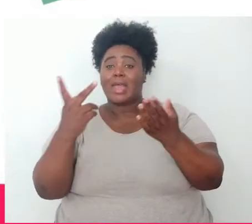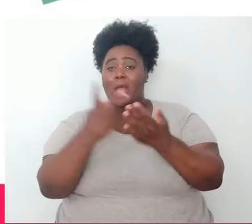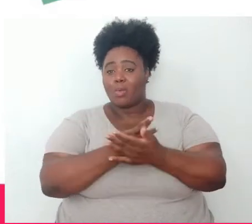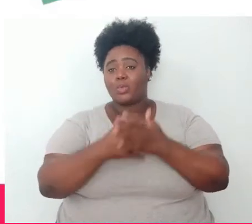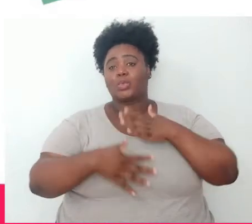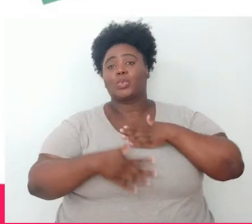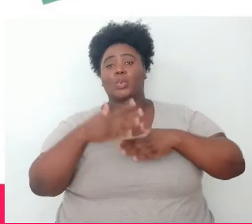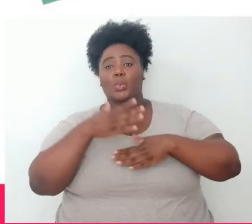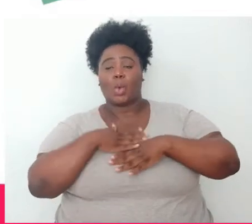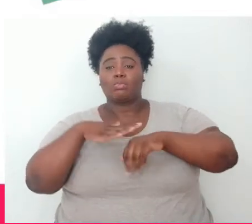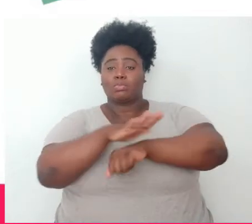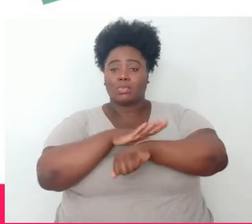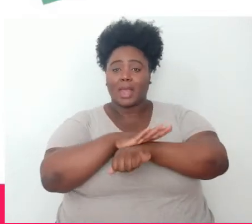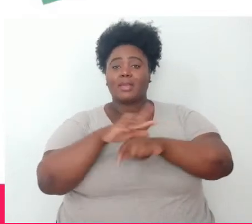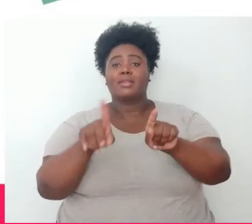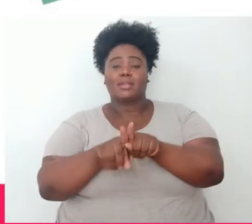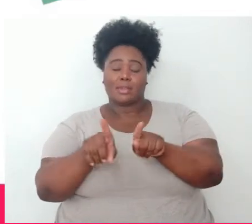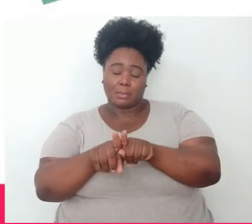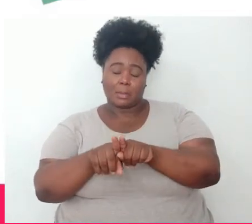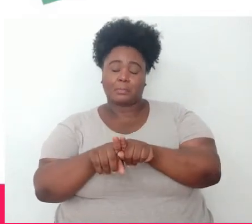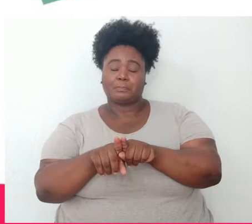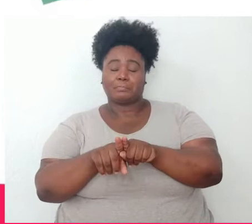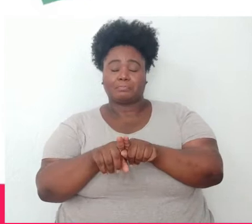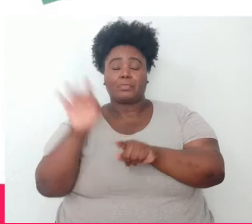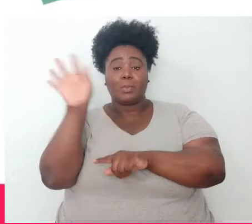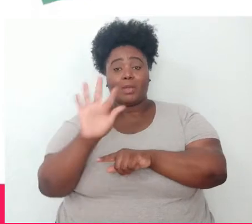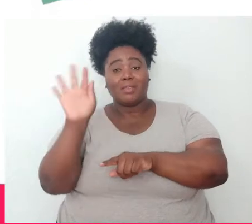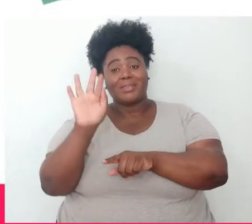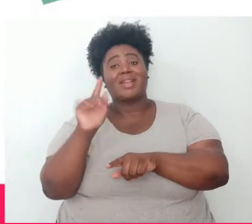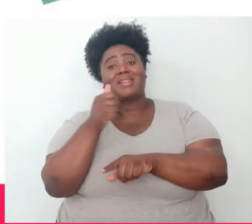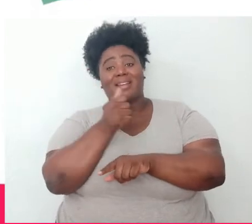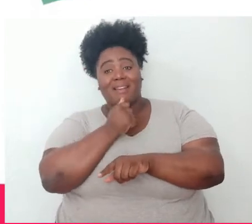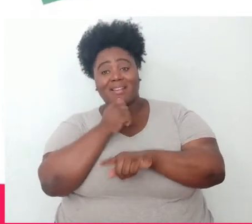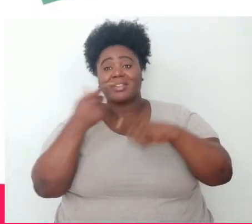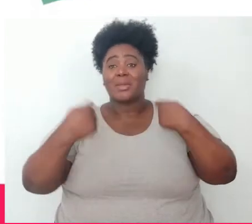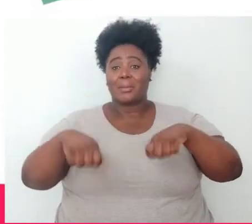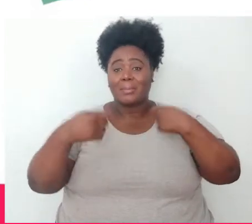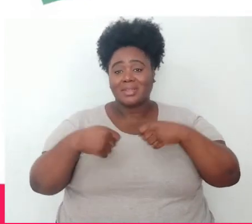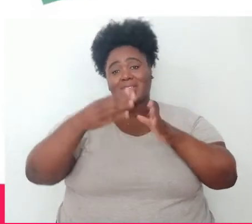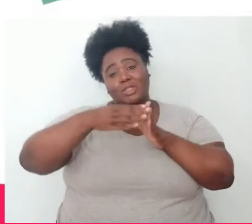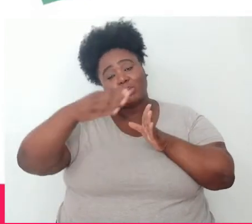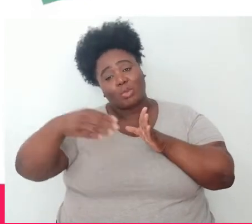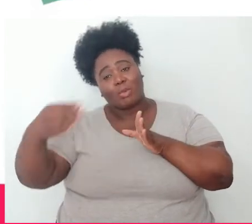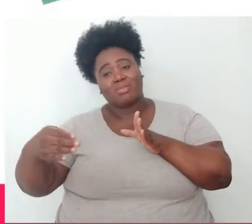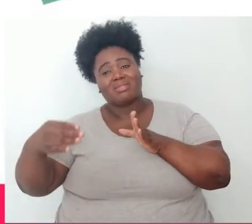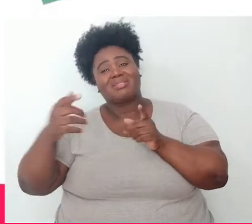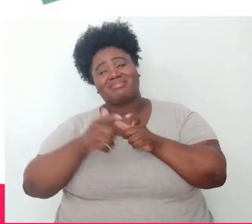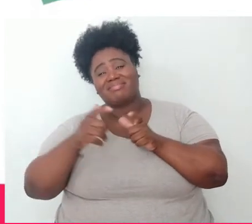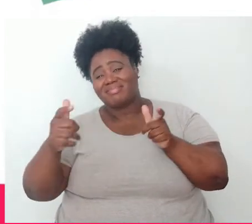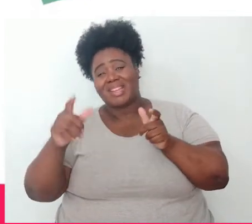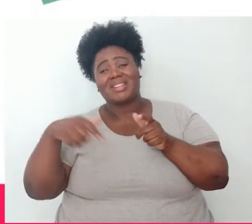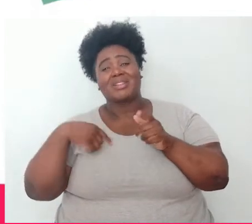quanto corpos racializados e também com uma academia que ainda precisa de um processo grande